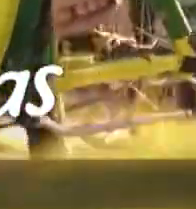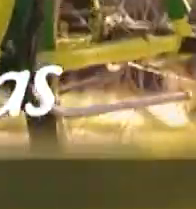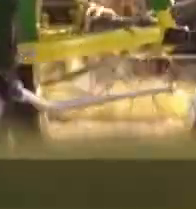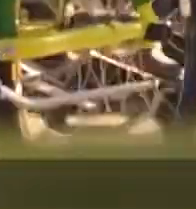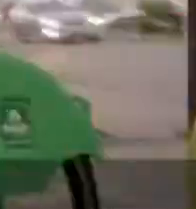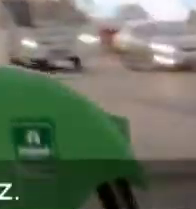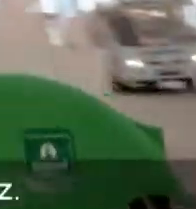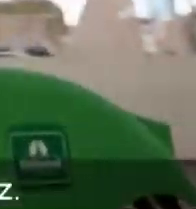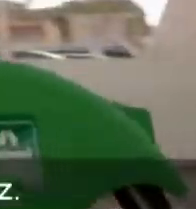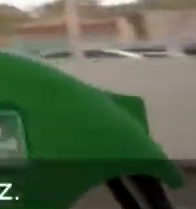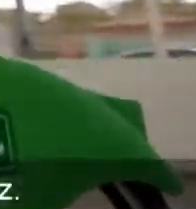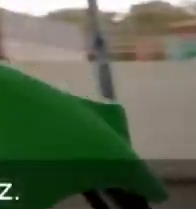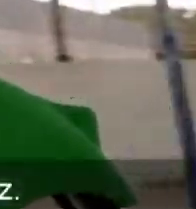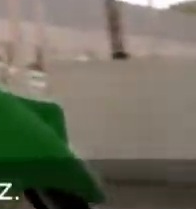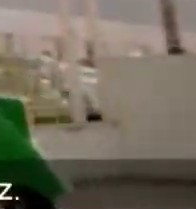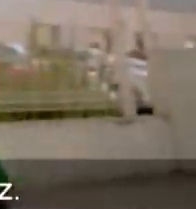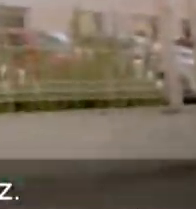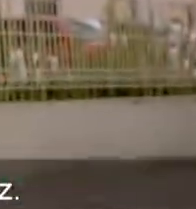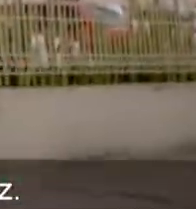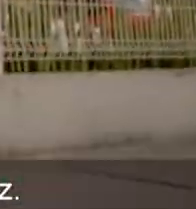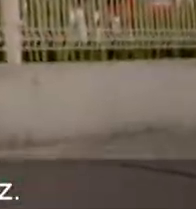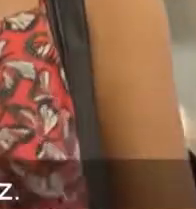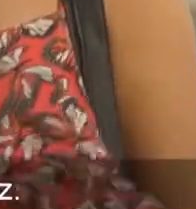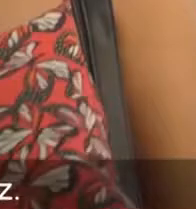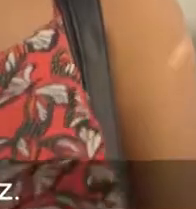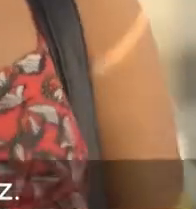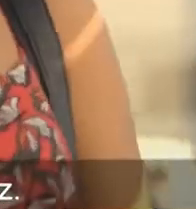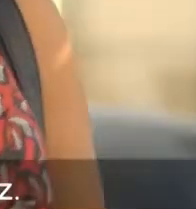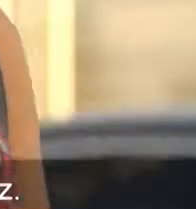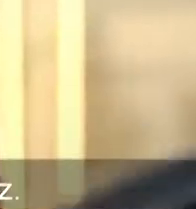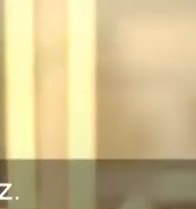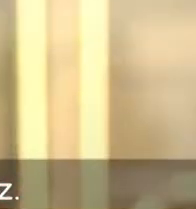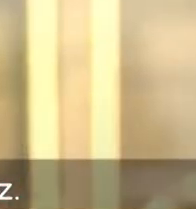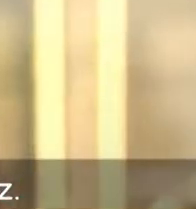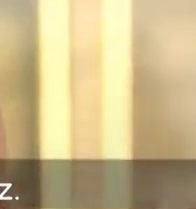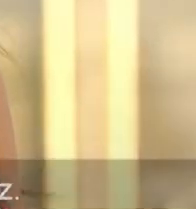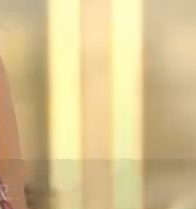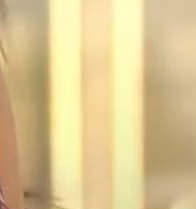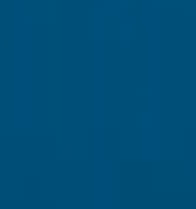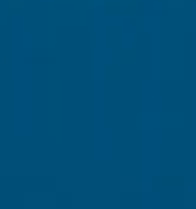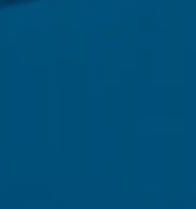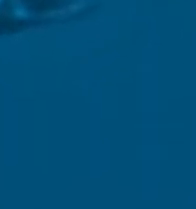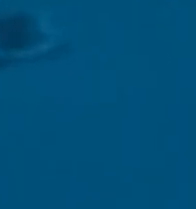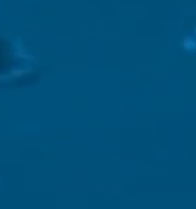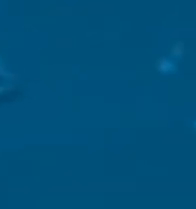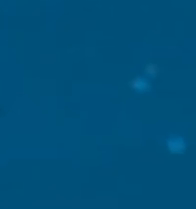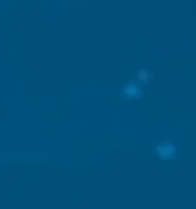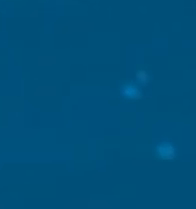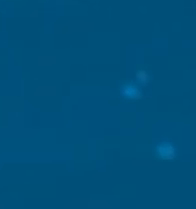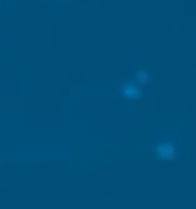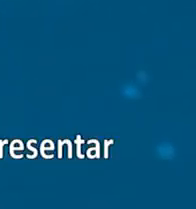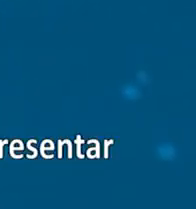Fortaleza. Prefeitura e você, uma Fortaleza melhor é a gente que faz.